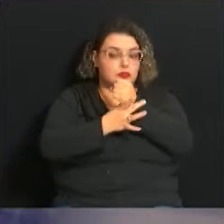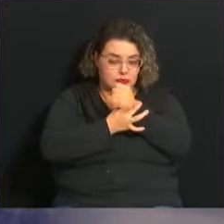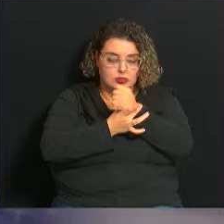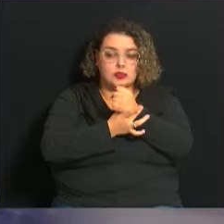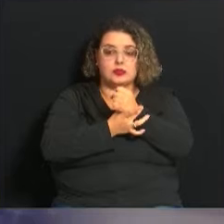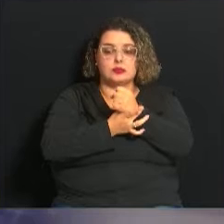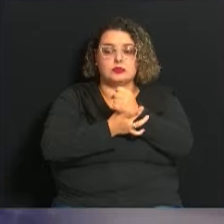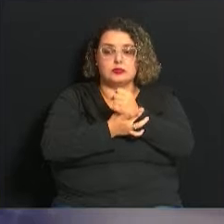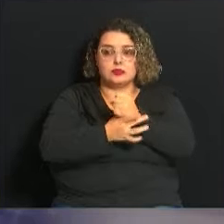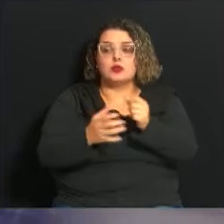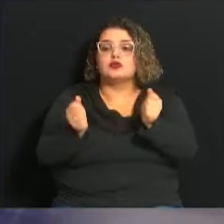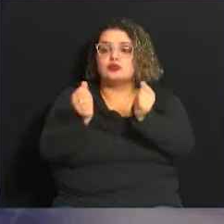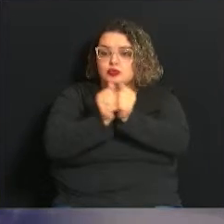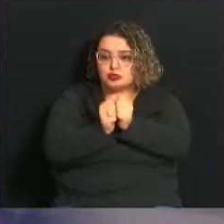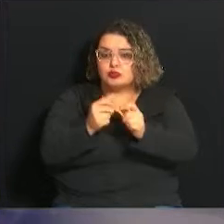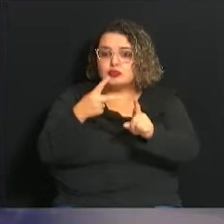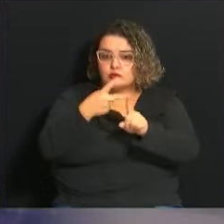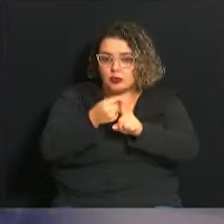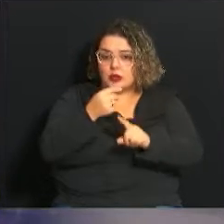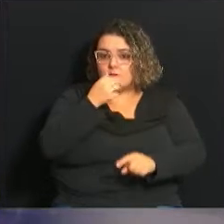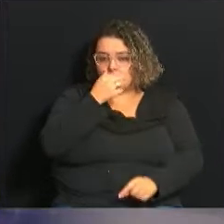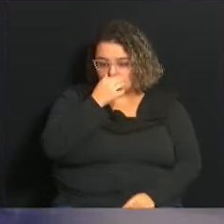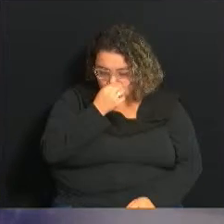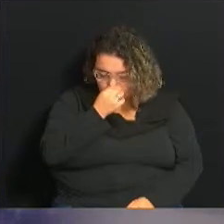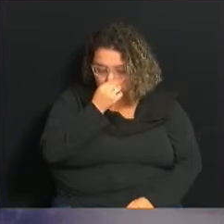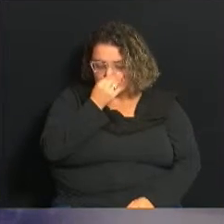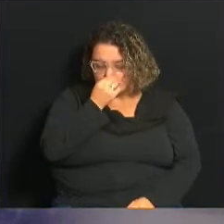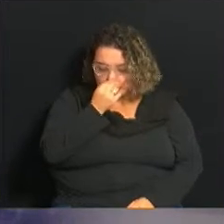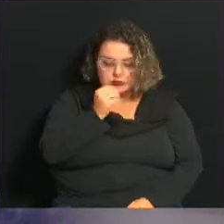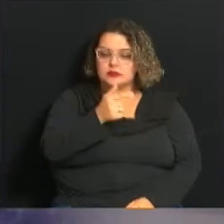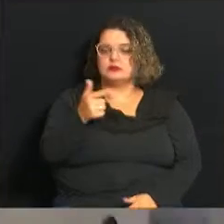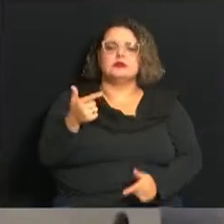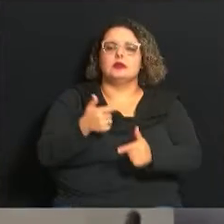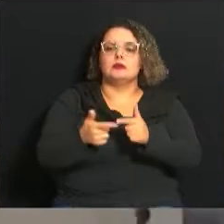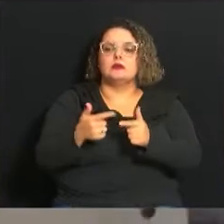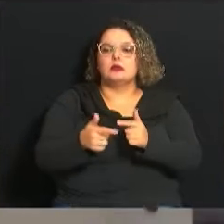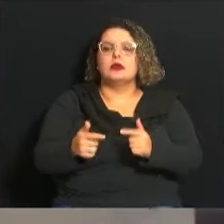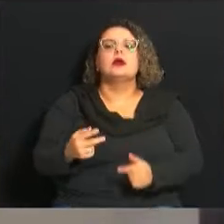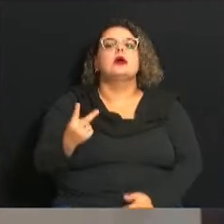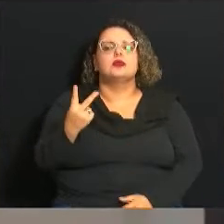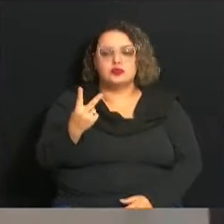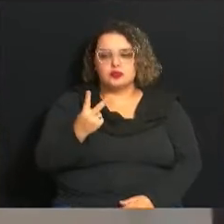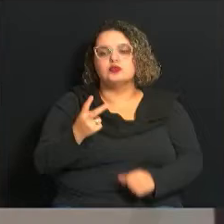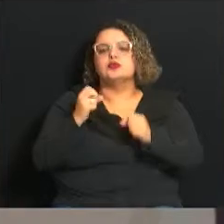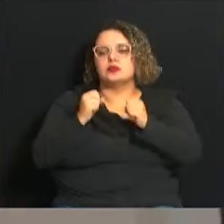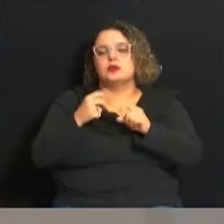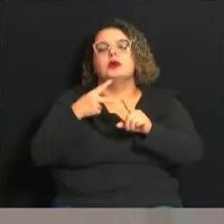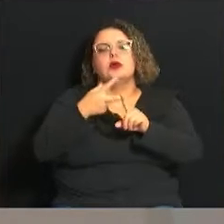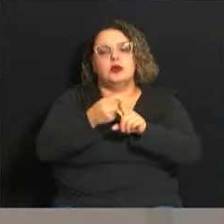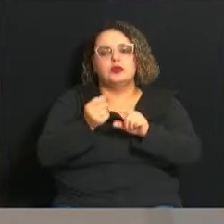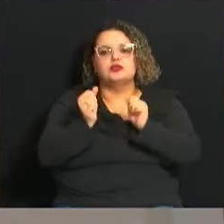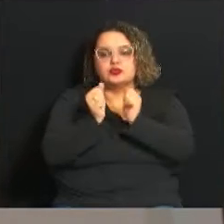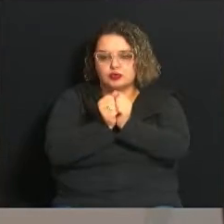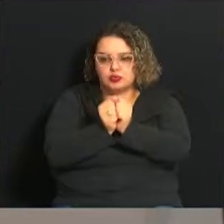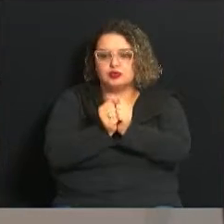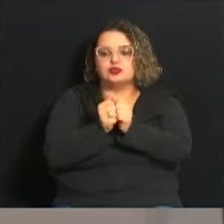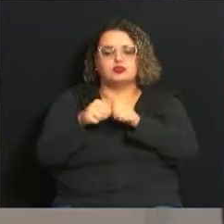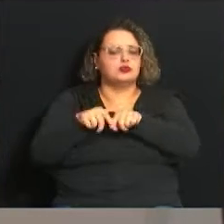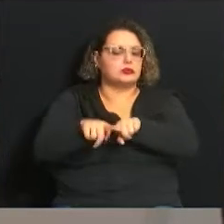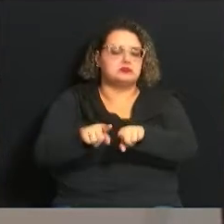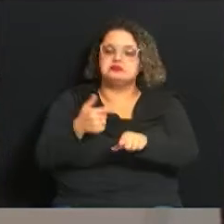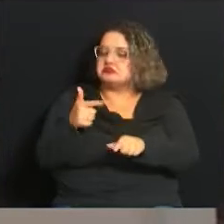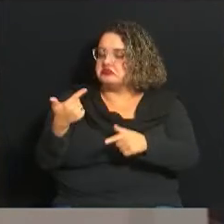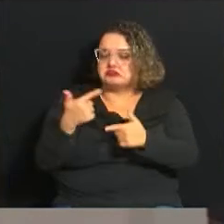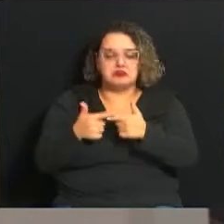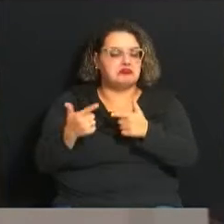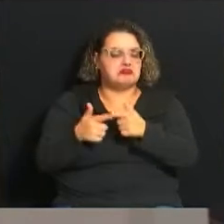mesmo tempo que a gripe, não tem nenhum problema também, não é? Não, as 2 vacinas elas podem ser aplicadas simultaneamente, sem problema